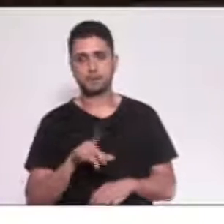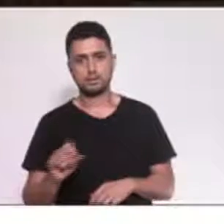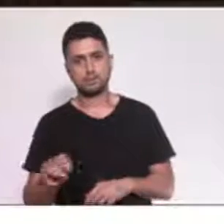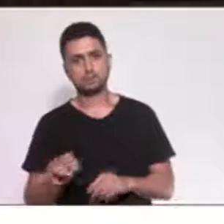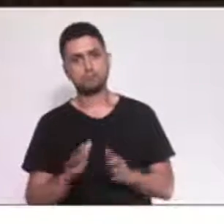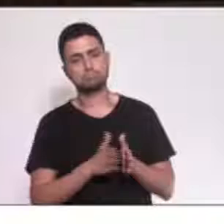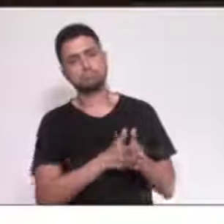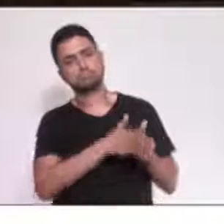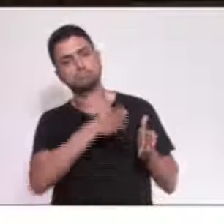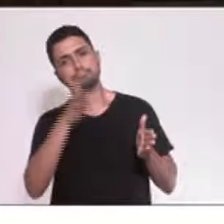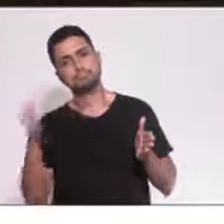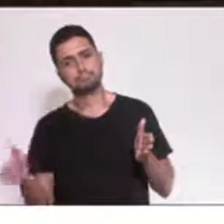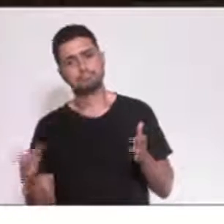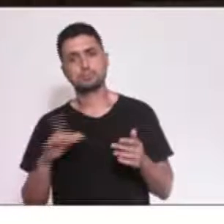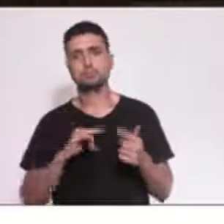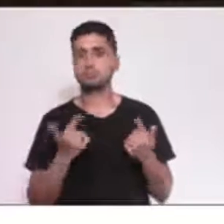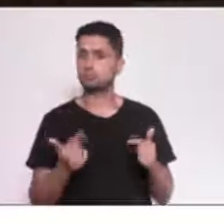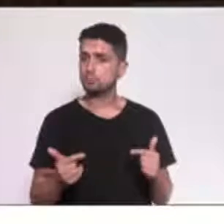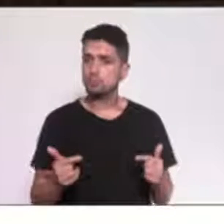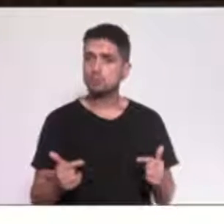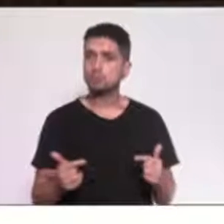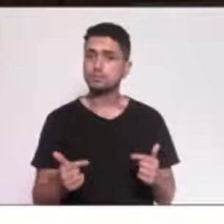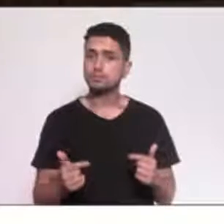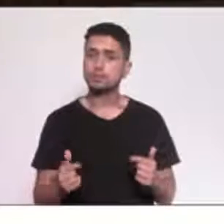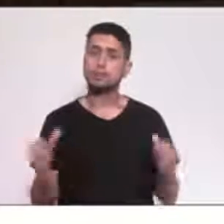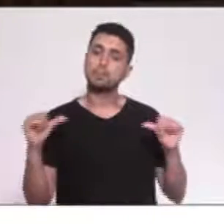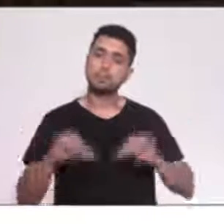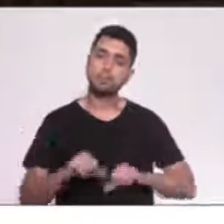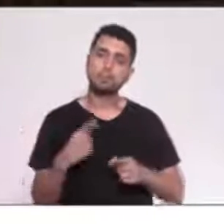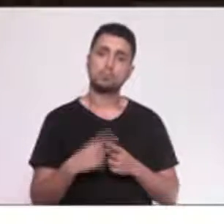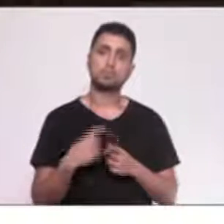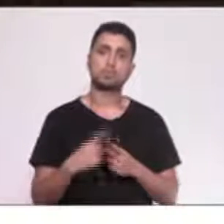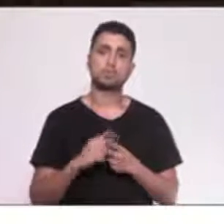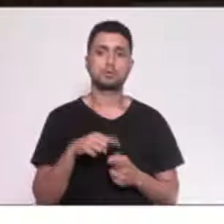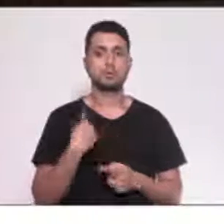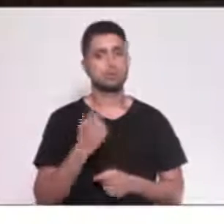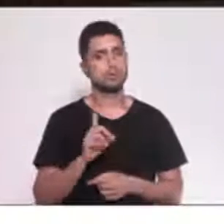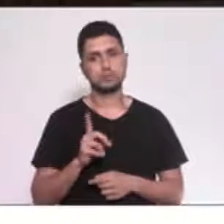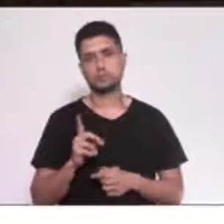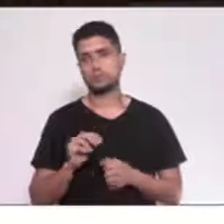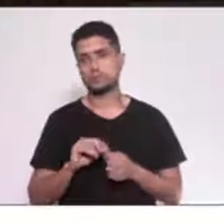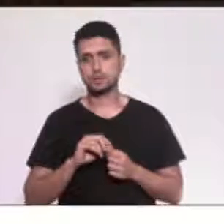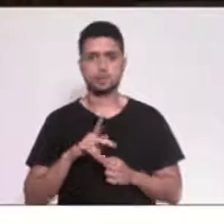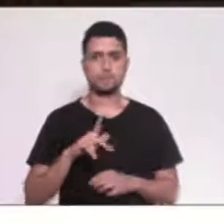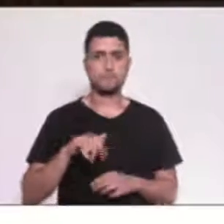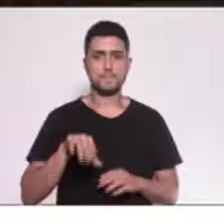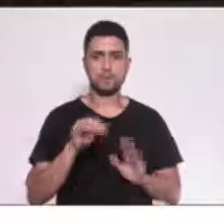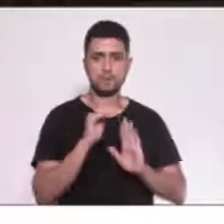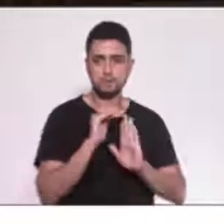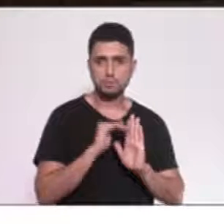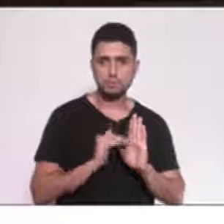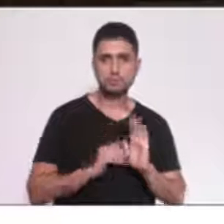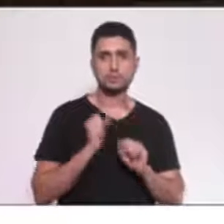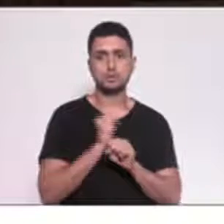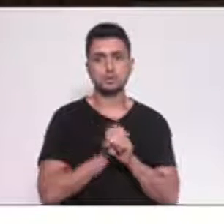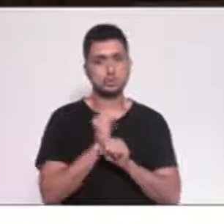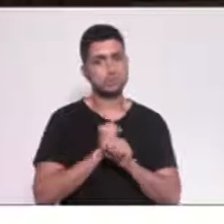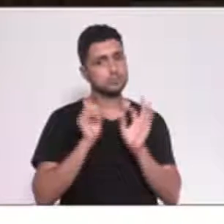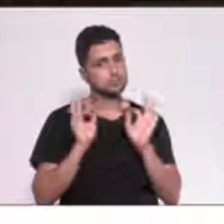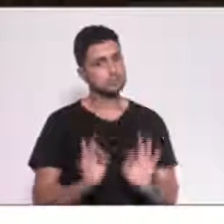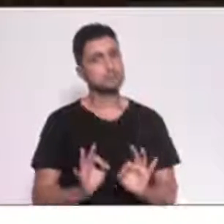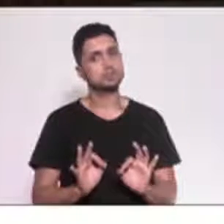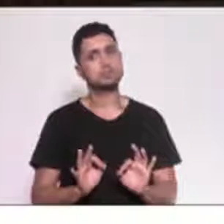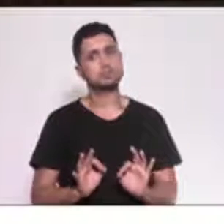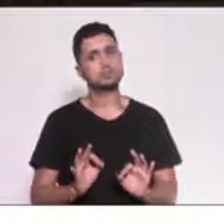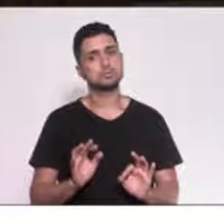agrava diante do fato de que não estamos fazendo um planejamento plurianual